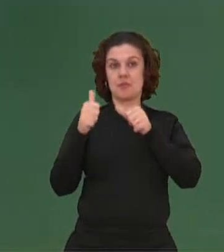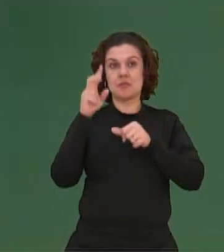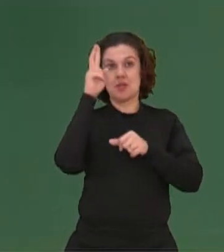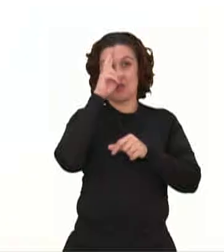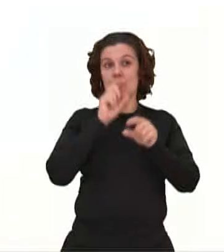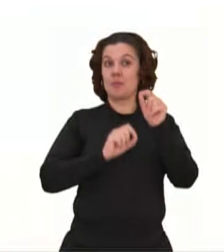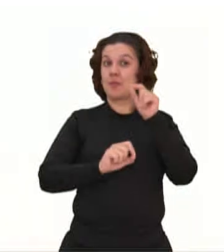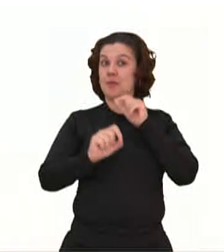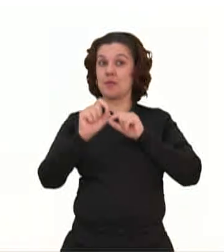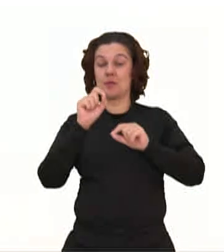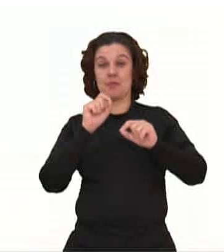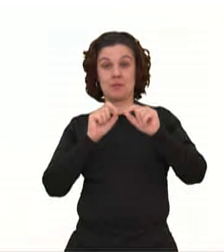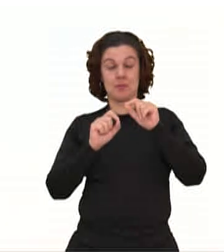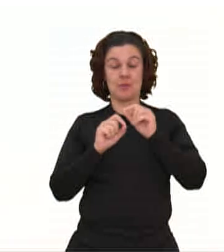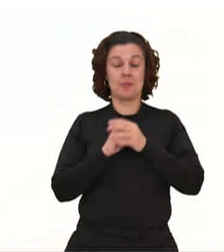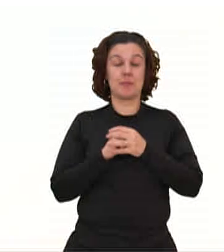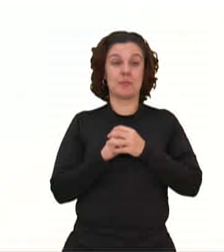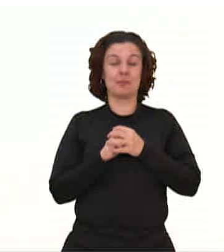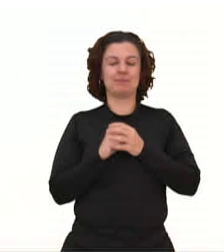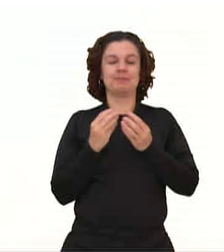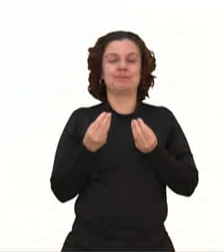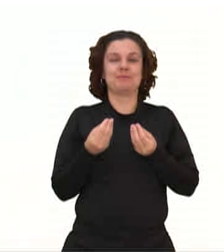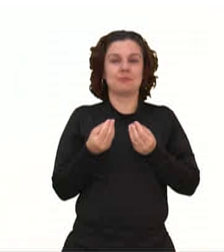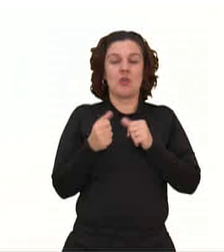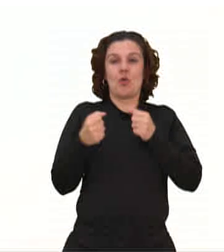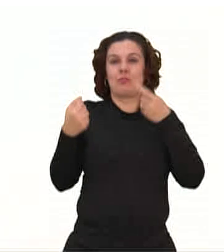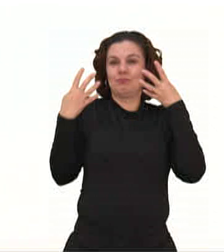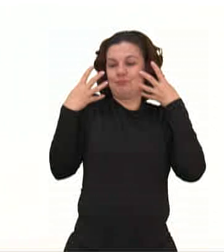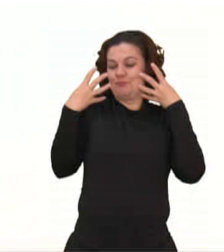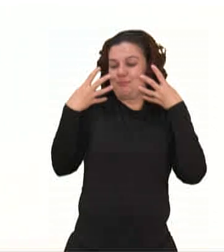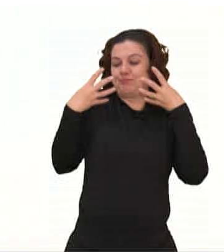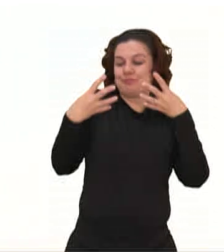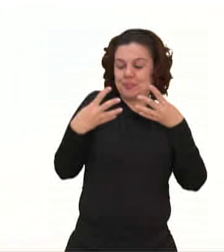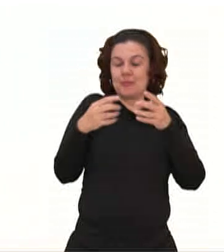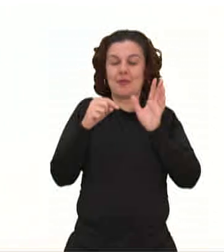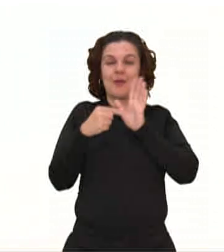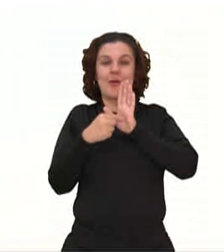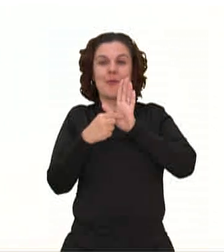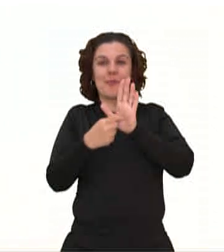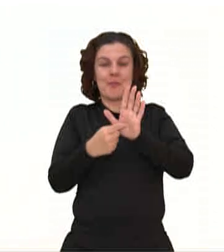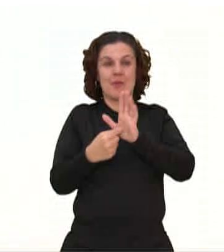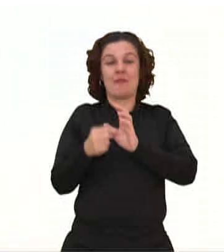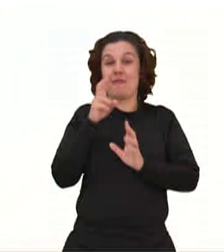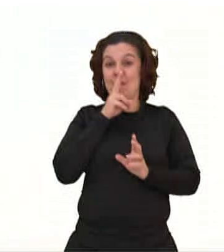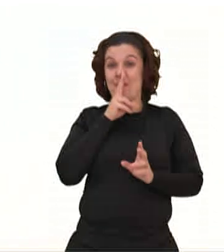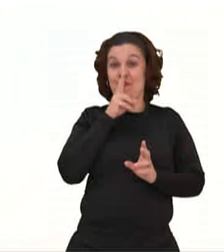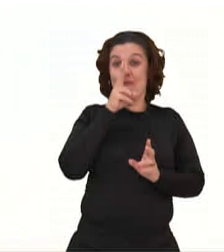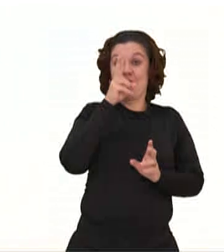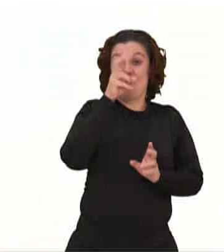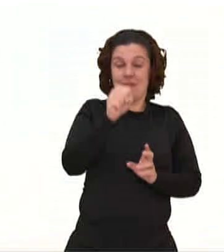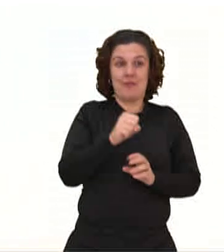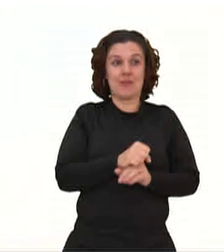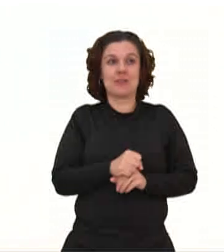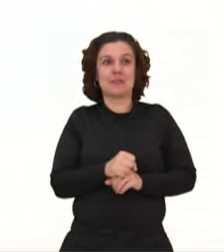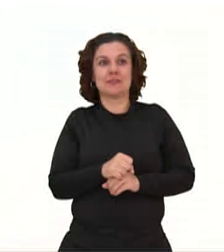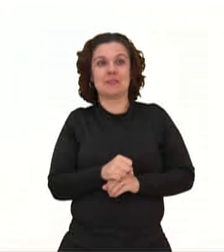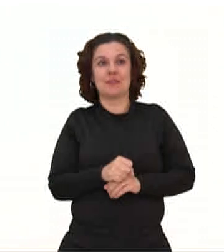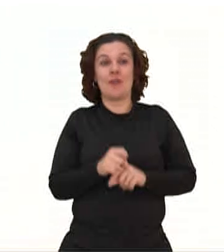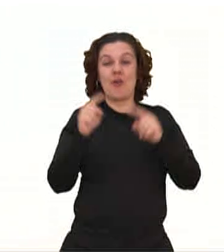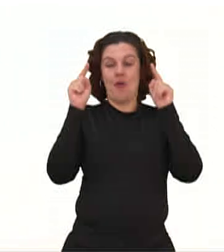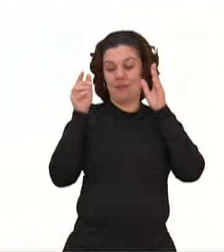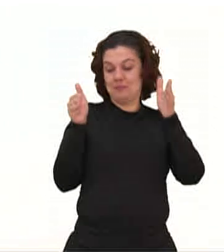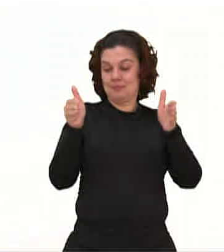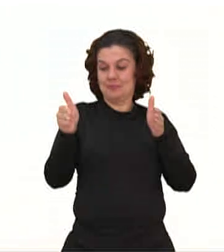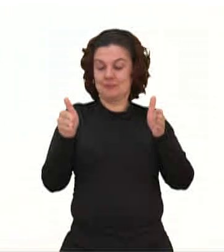da ideia de propaganda do governo Getúlio Vargas muito forte, nessa fase,